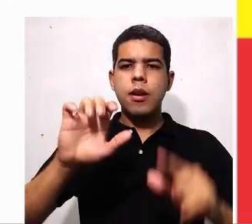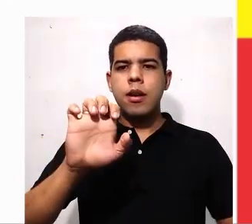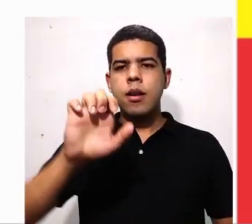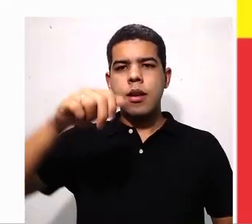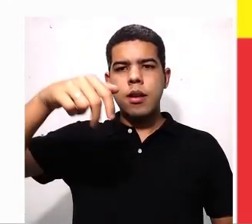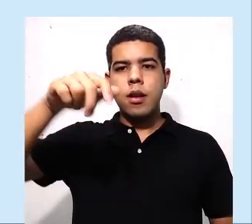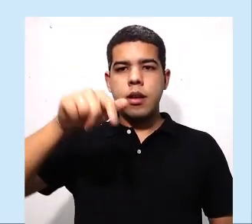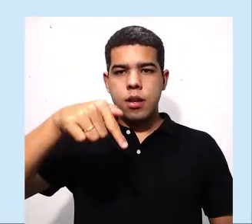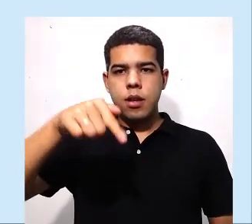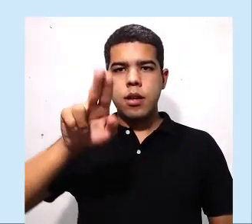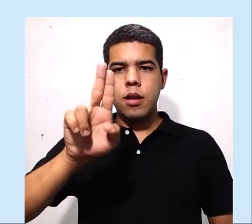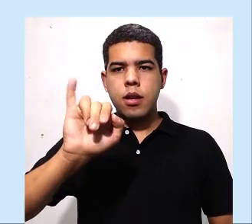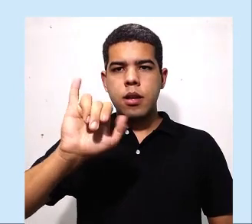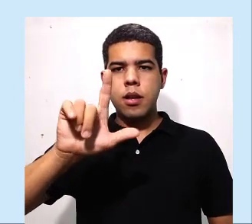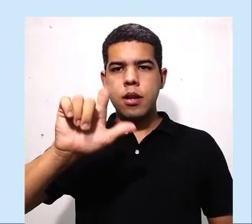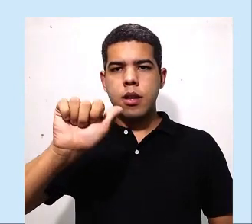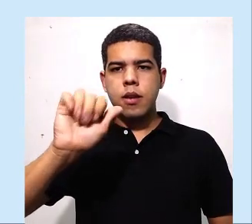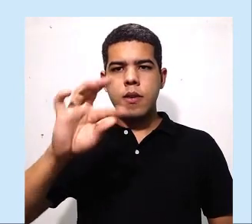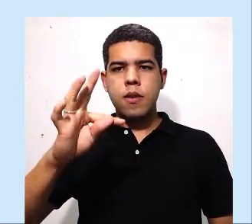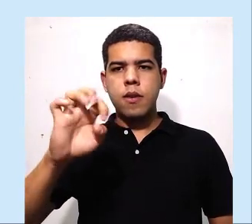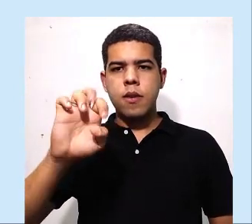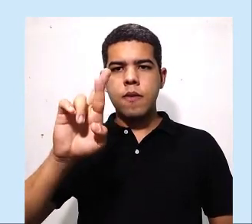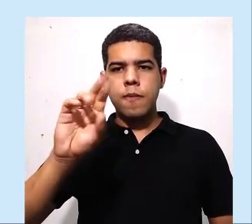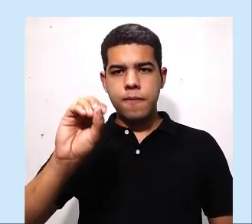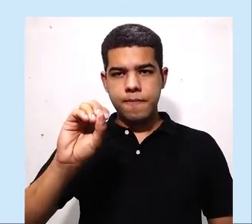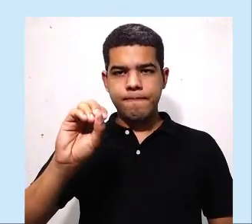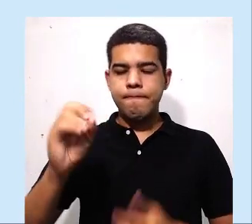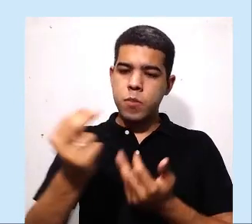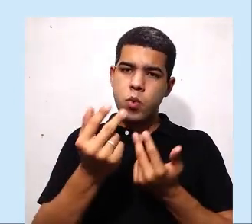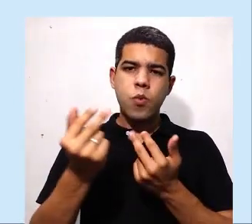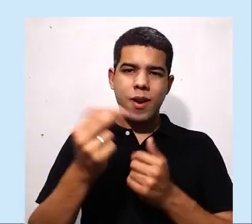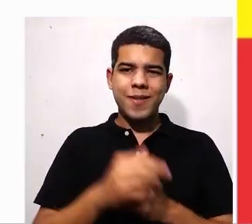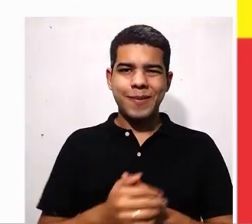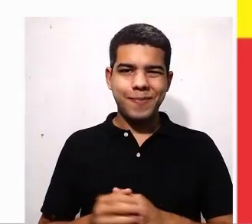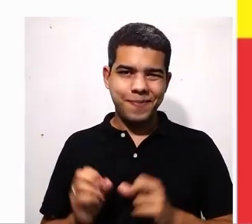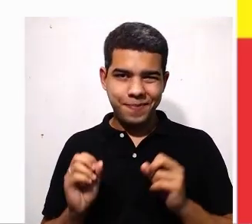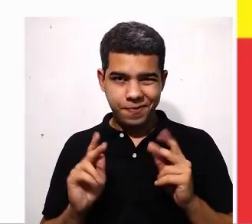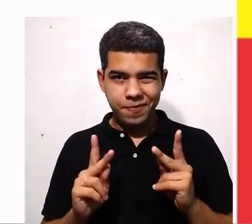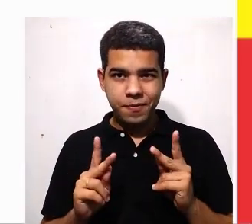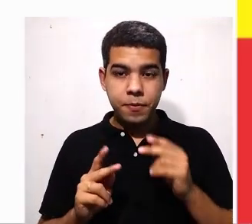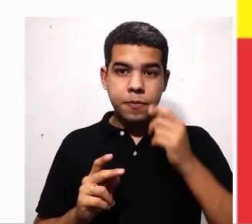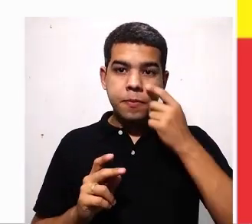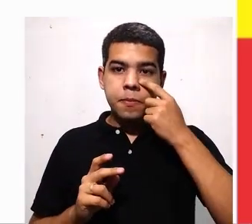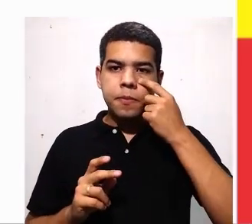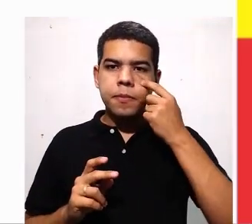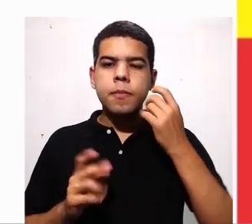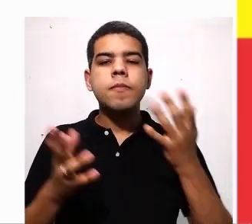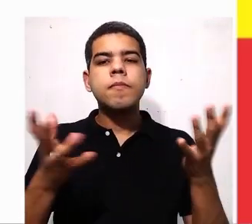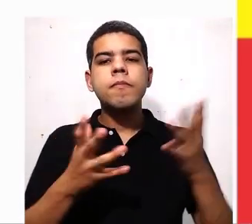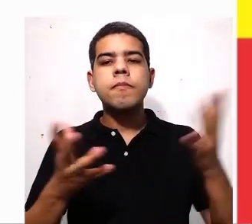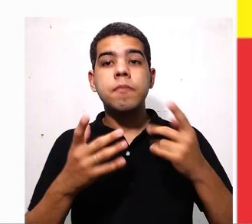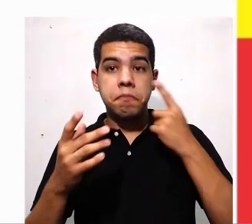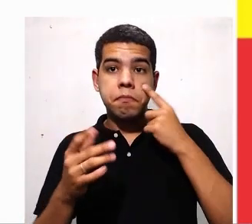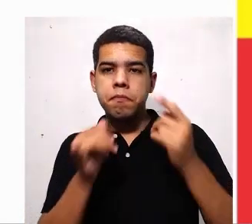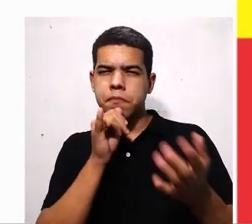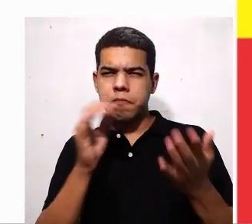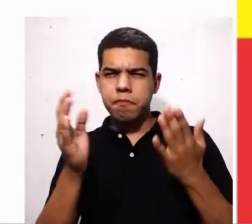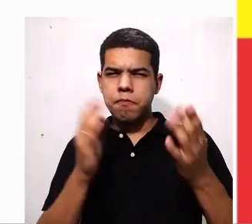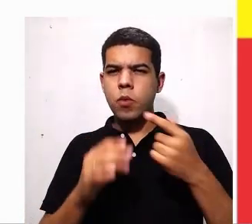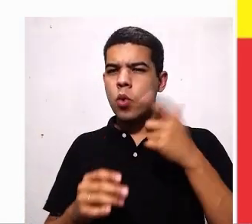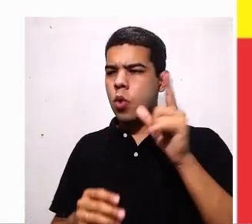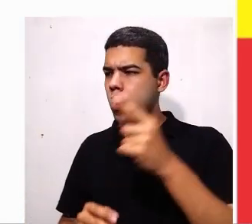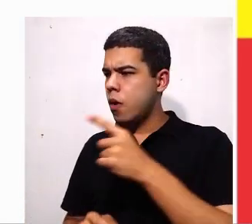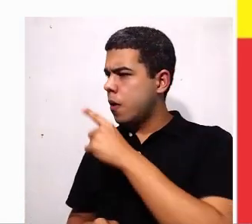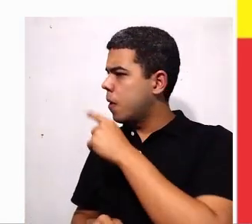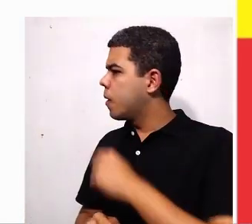iguais. Ok? Veja agora na tela de vocês este exemplo. Então, qual é o valor do ângulo? Observe aí